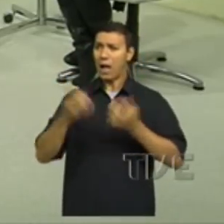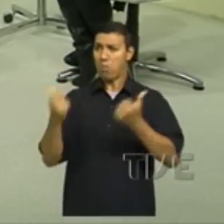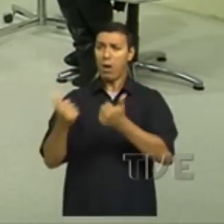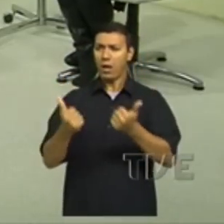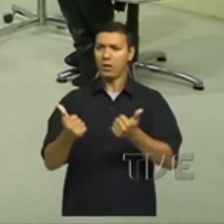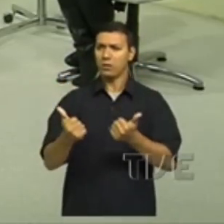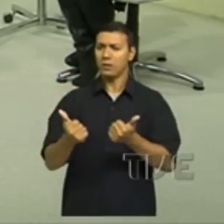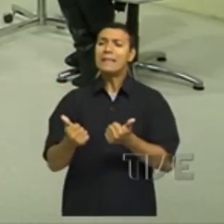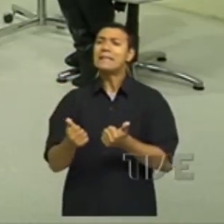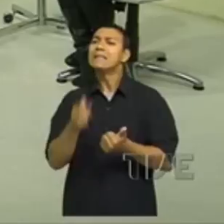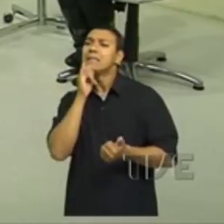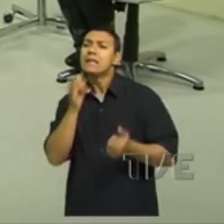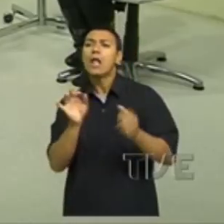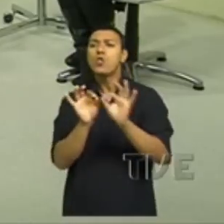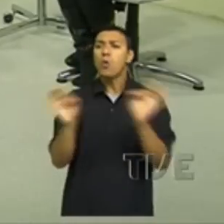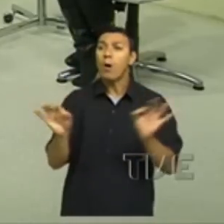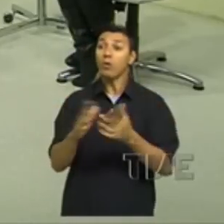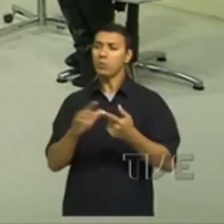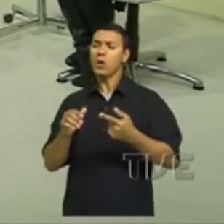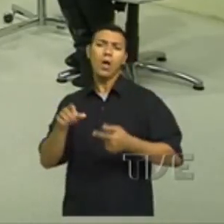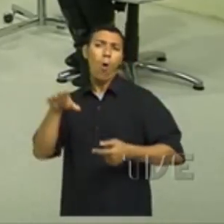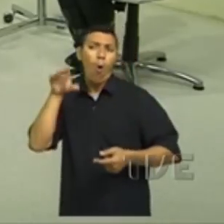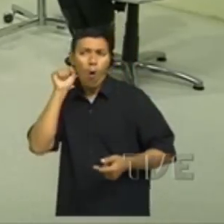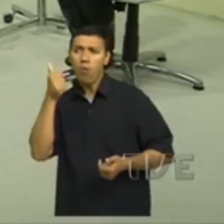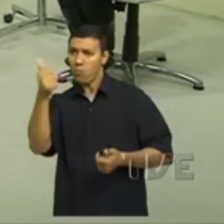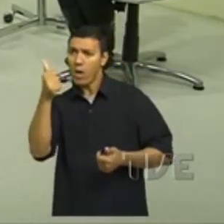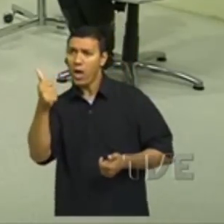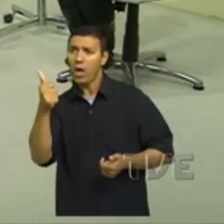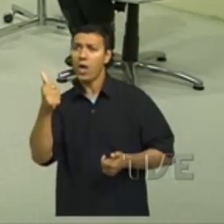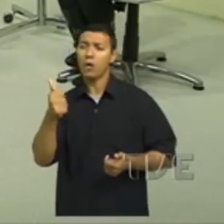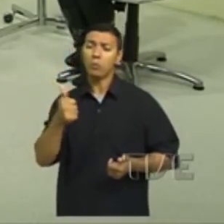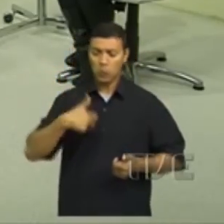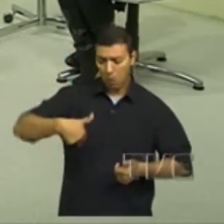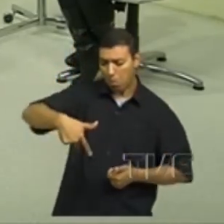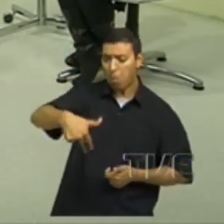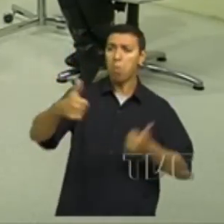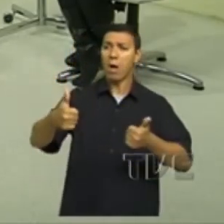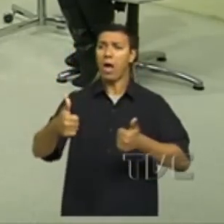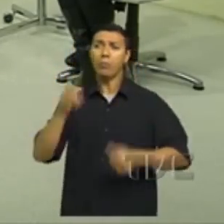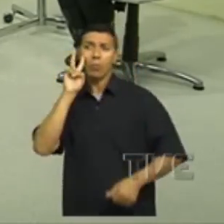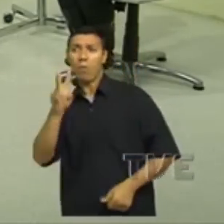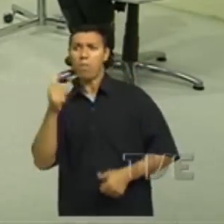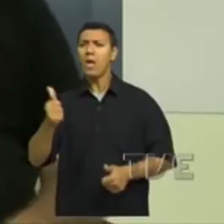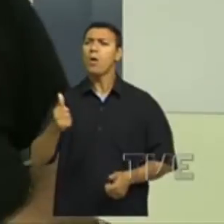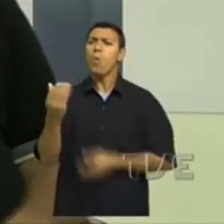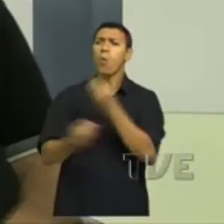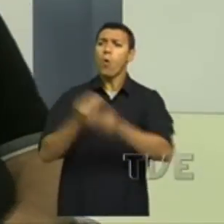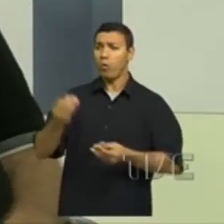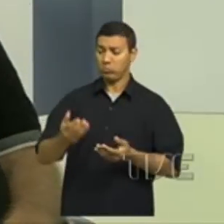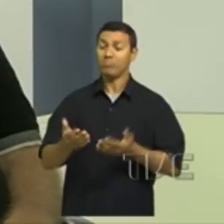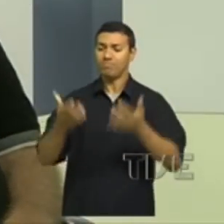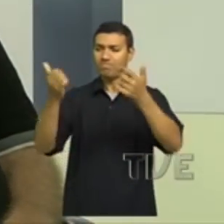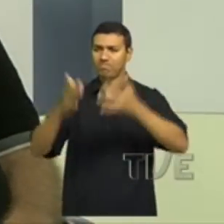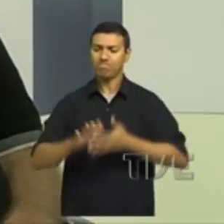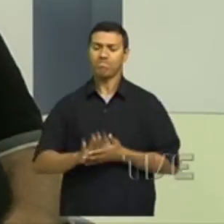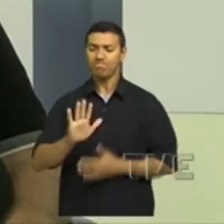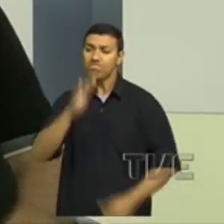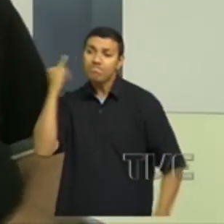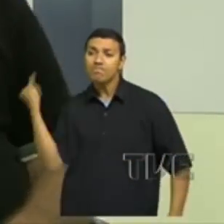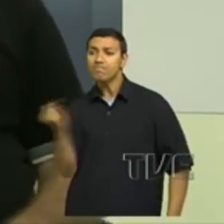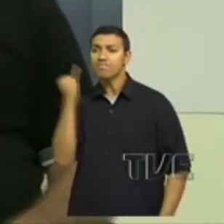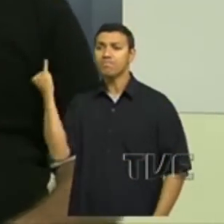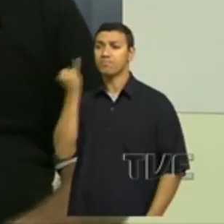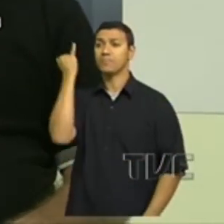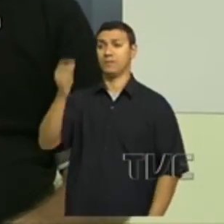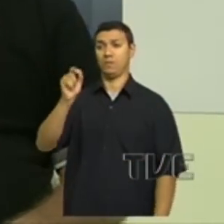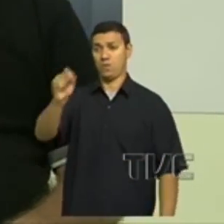pouco sobre a questão de unir, né? Pessoas com deficiência e sem no mesmo espaço, simultaneamente. E o que eu acho importante também